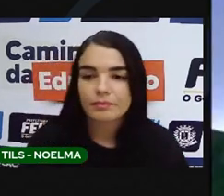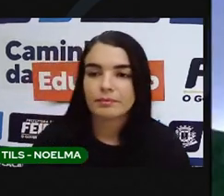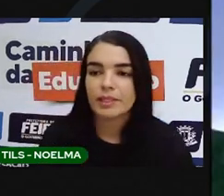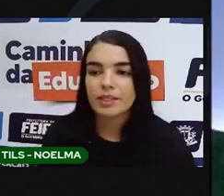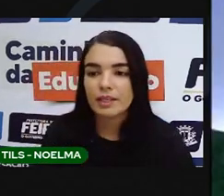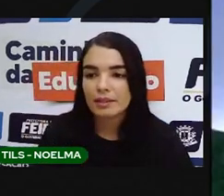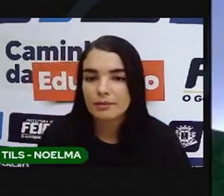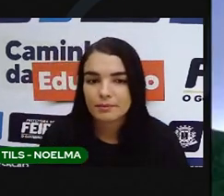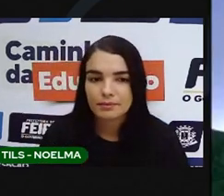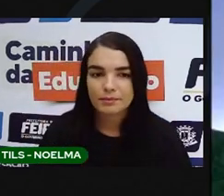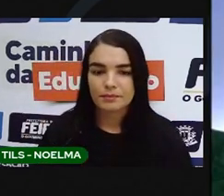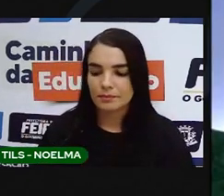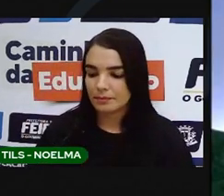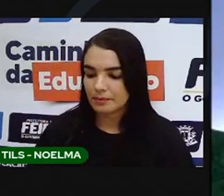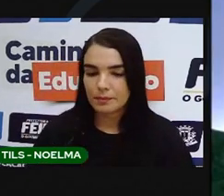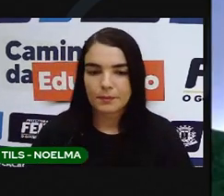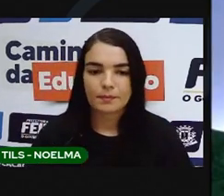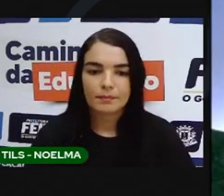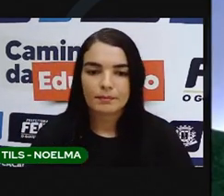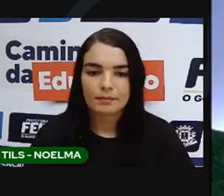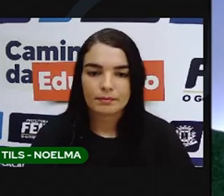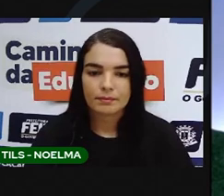observação Dorotéia